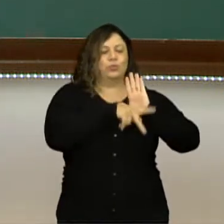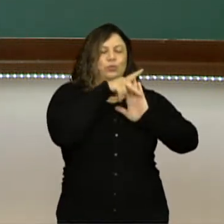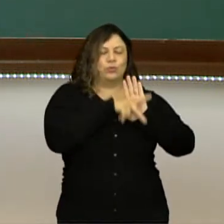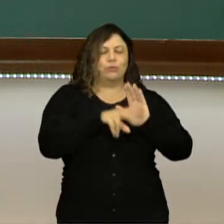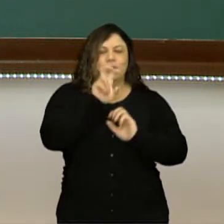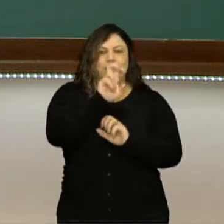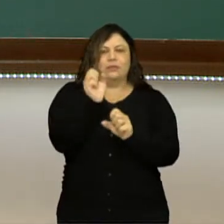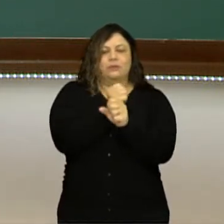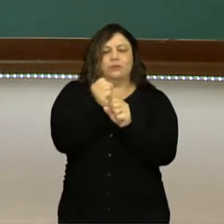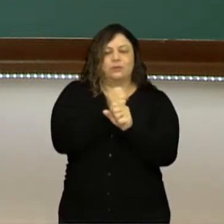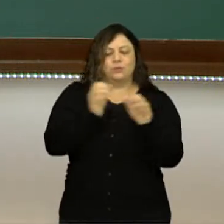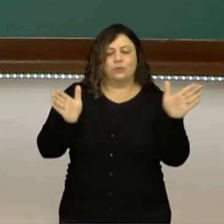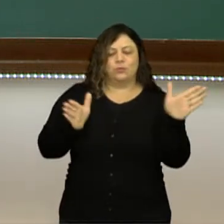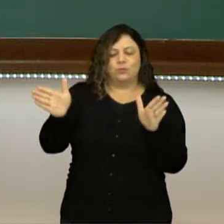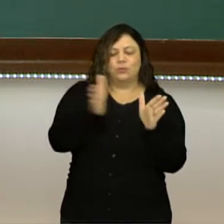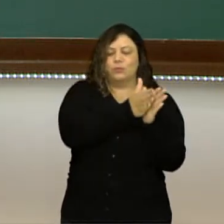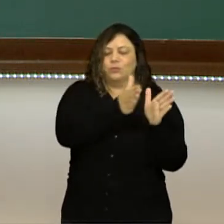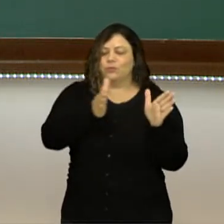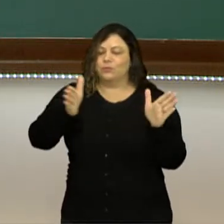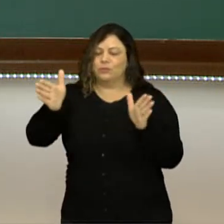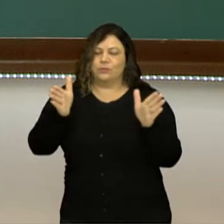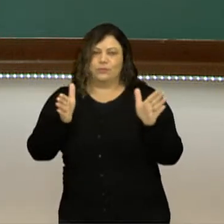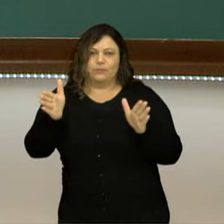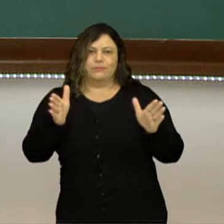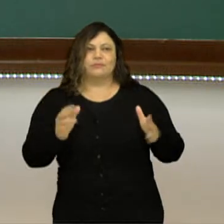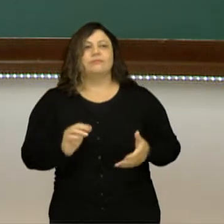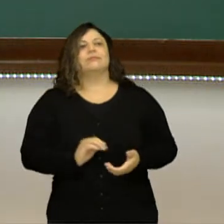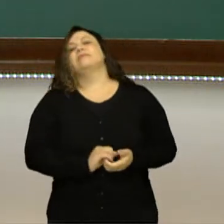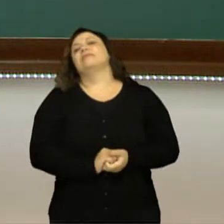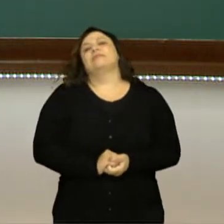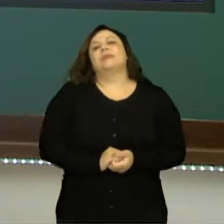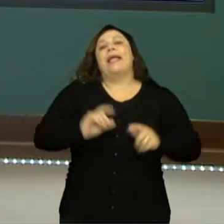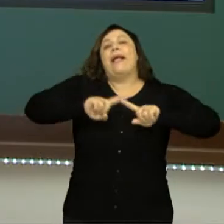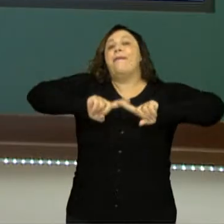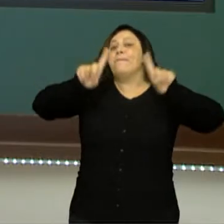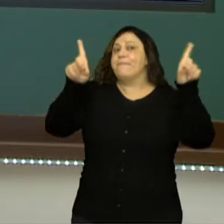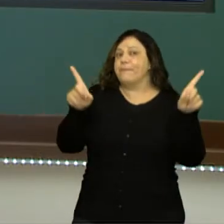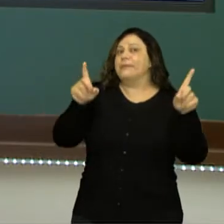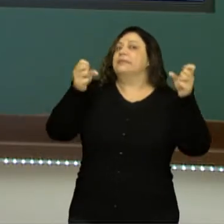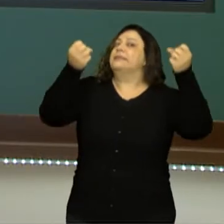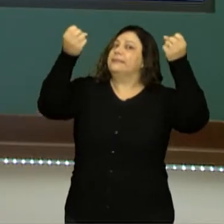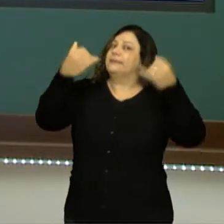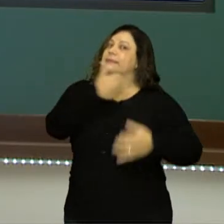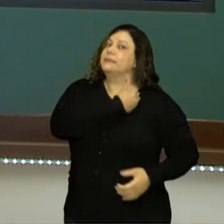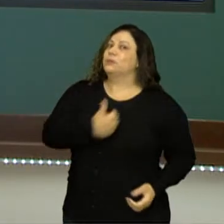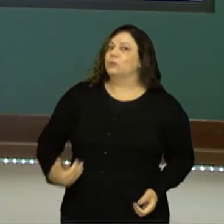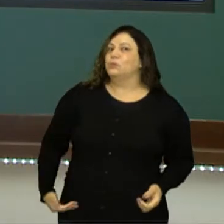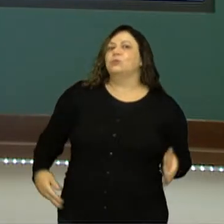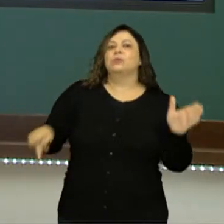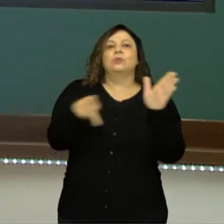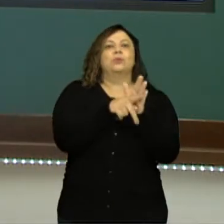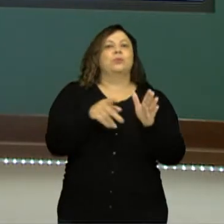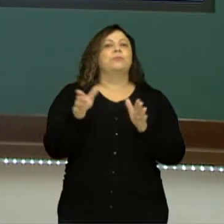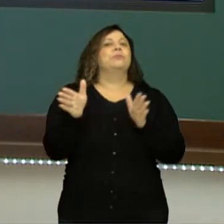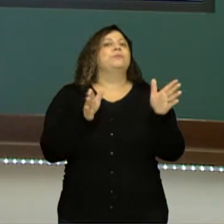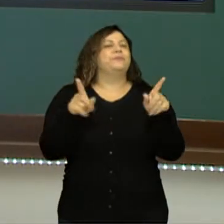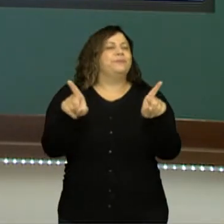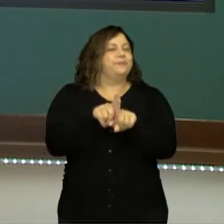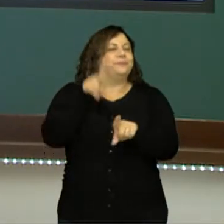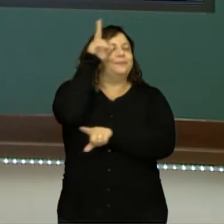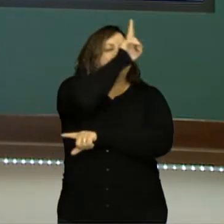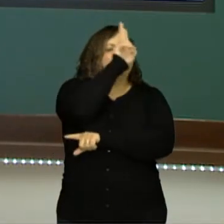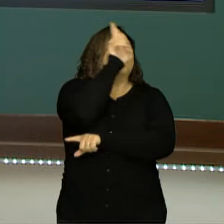quinquenais estabelecidos no governo do Stalin na União Soviética. Mas falar no governo do Stalin também é lembrar dos